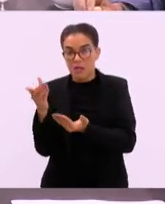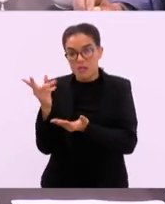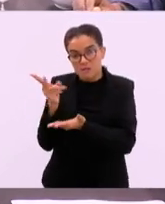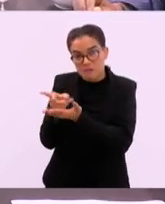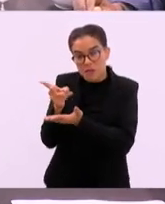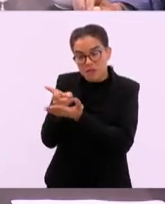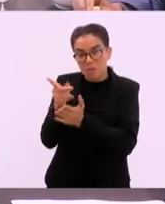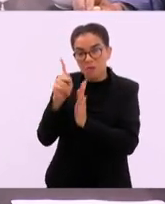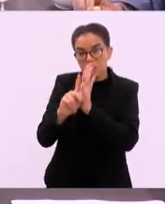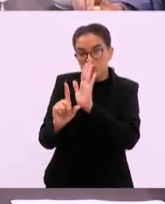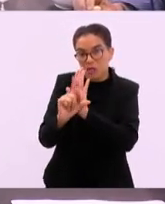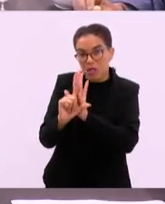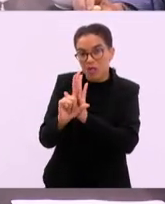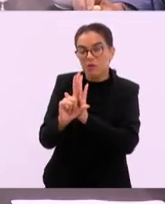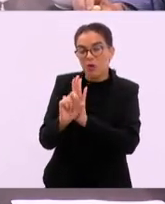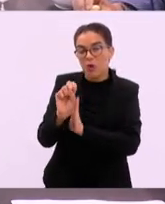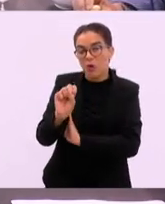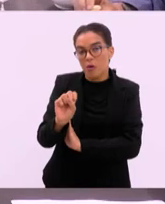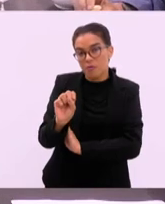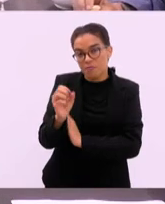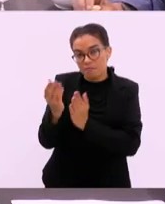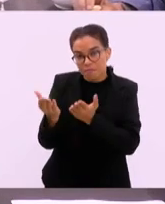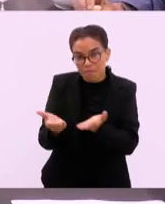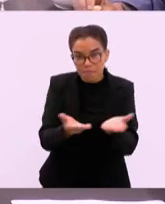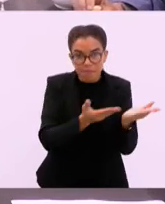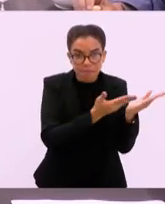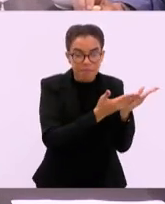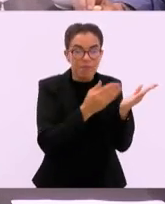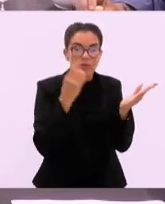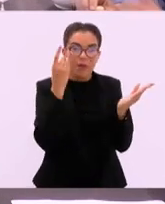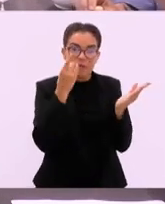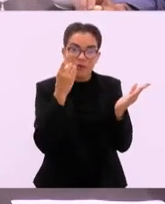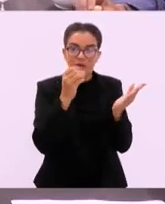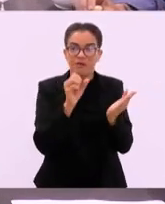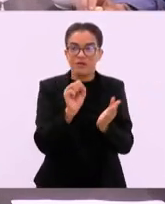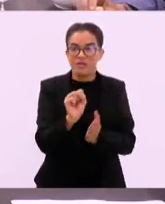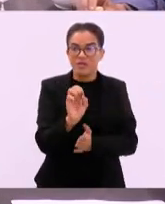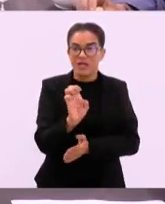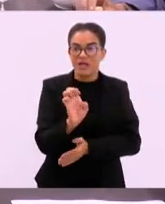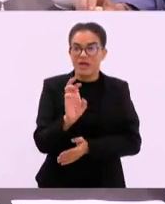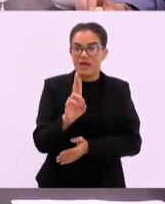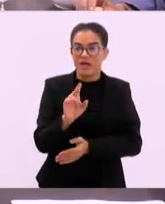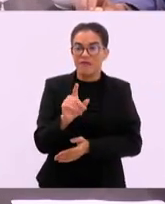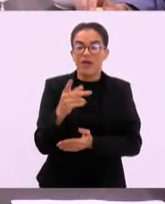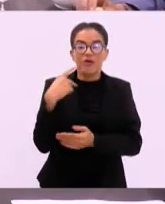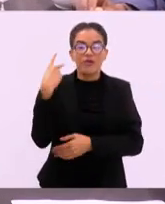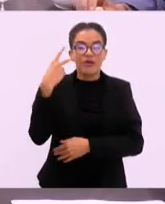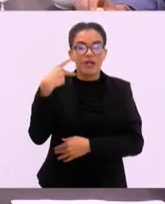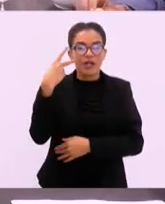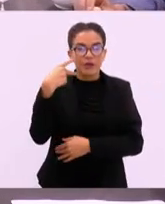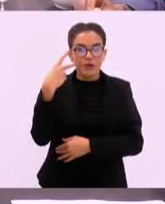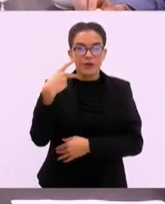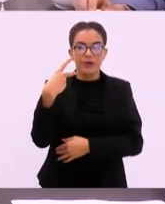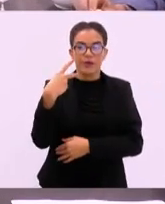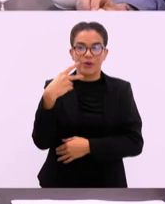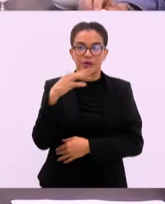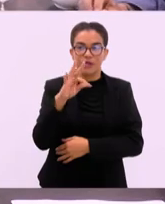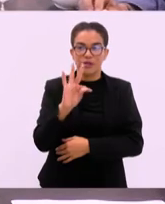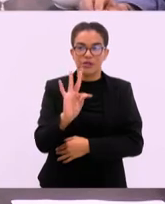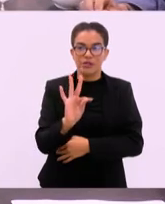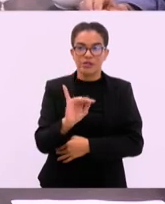Mink. Bem, então, projeto com vista para o gabinete do deputado Serafini. Fazer menção aqui ao vereador